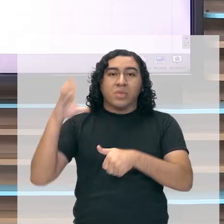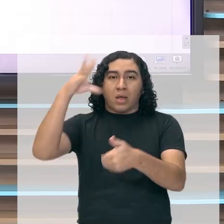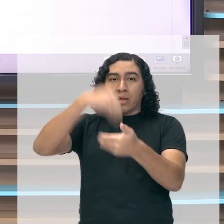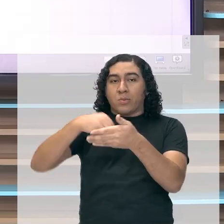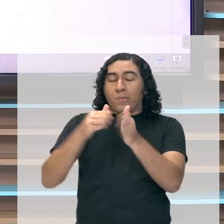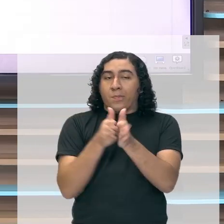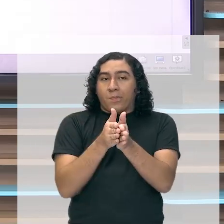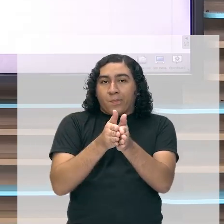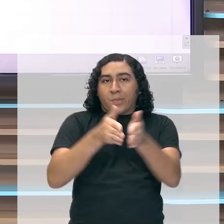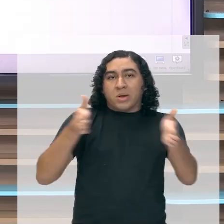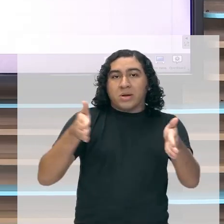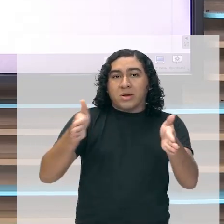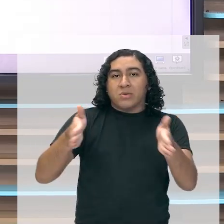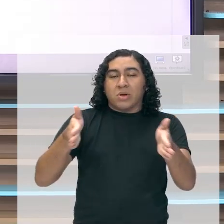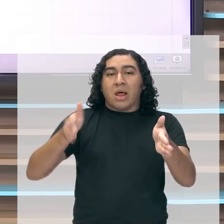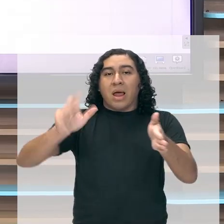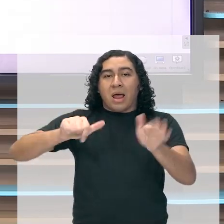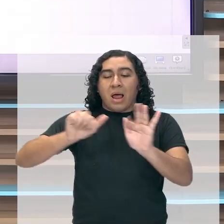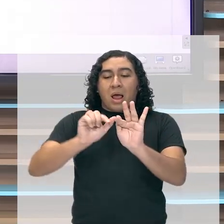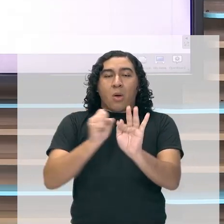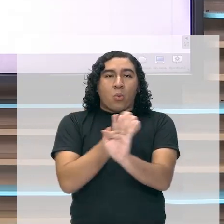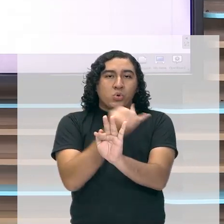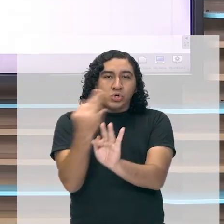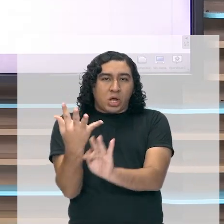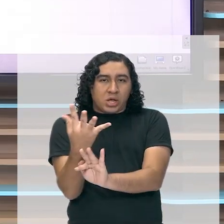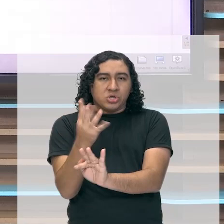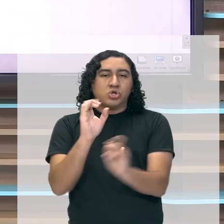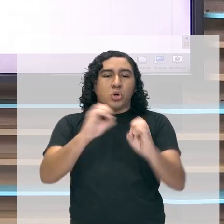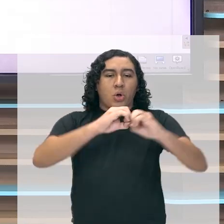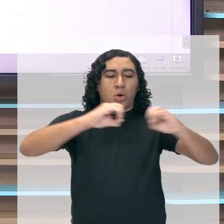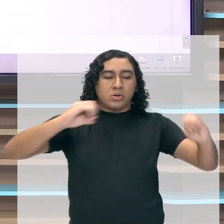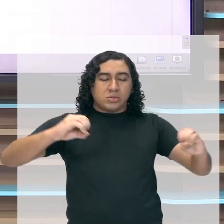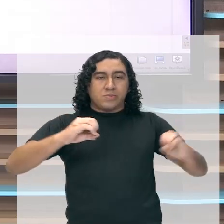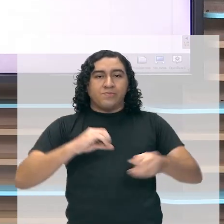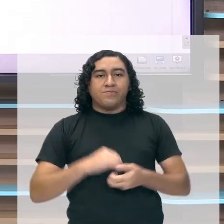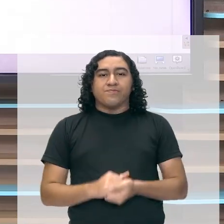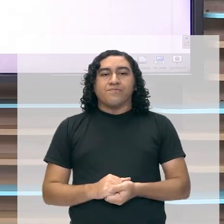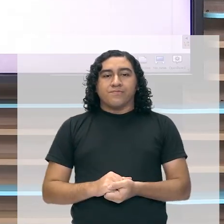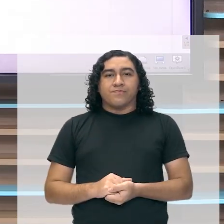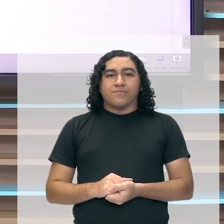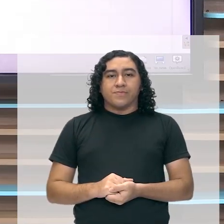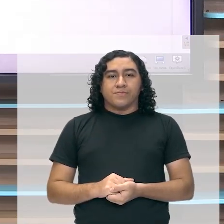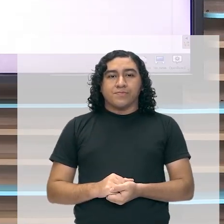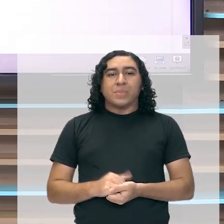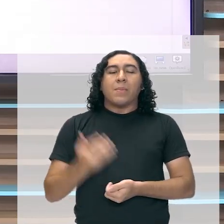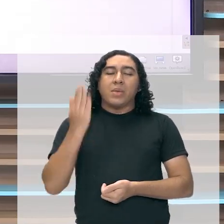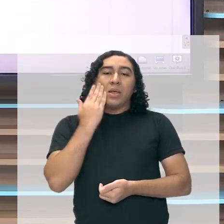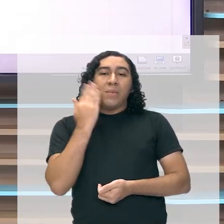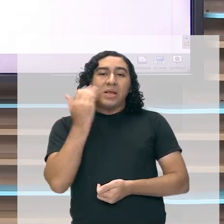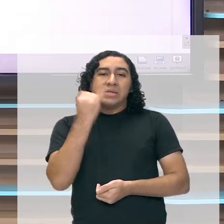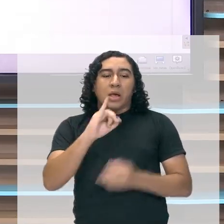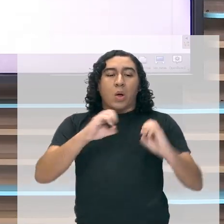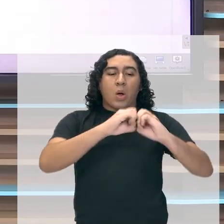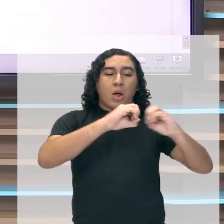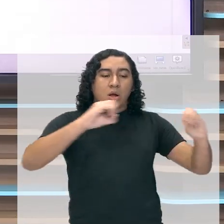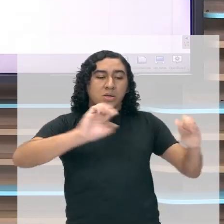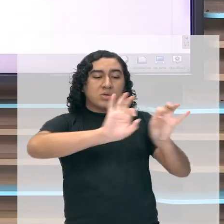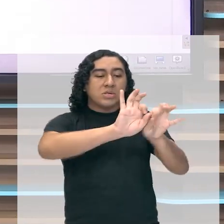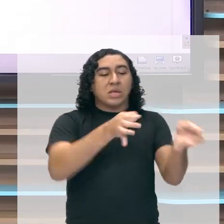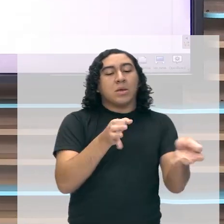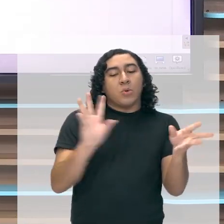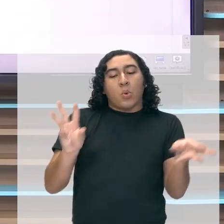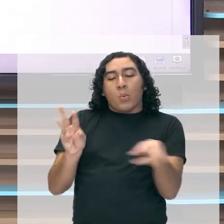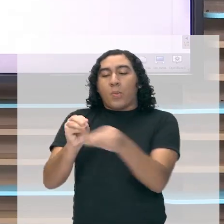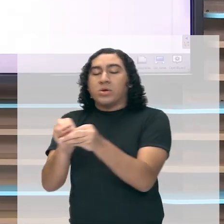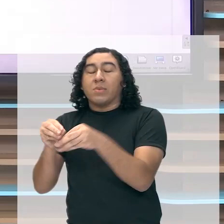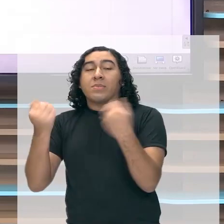em um período é igual ao número de orações, ok? Então, para que a gente descubra se esses períodos aqui são simples,